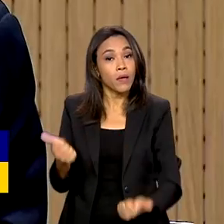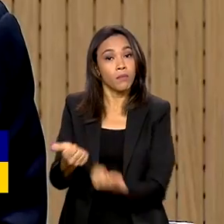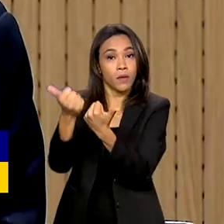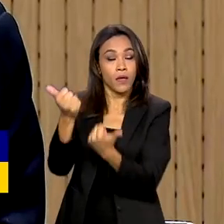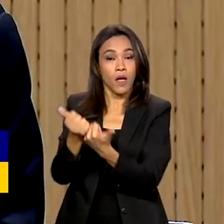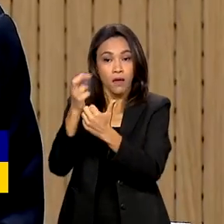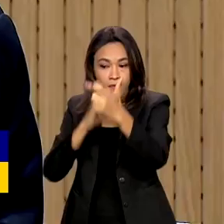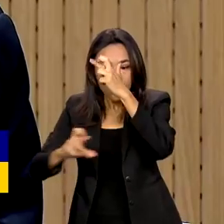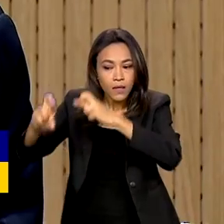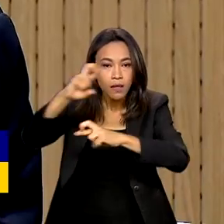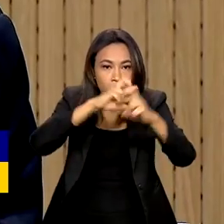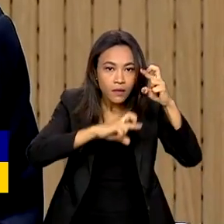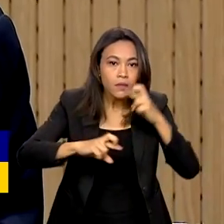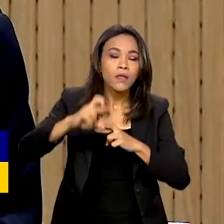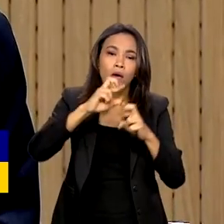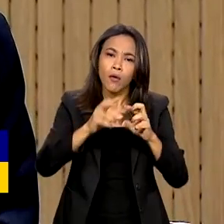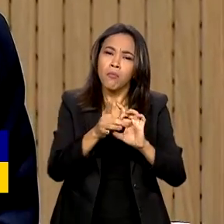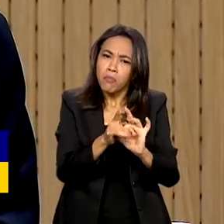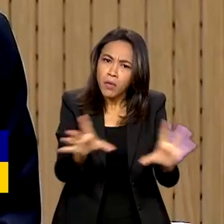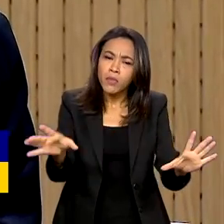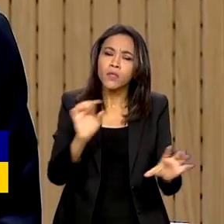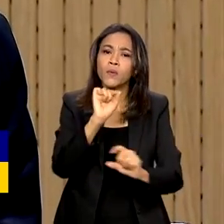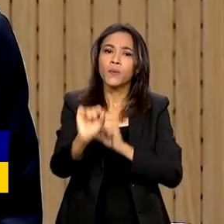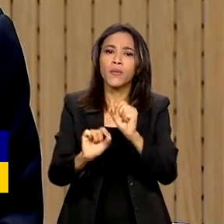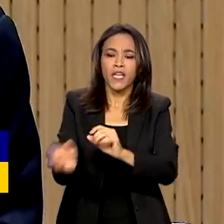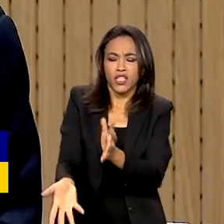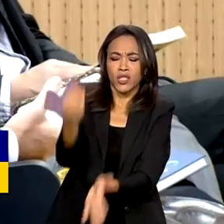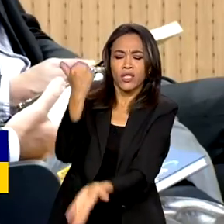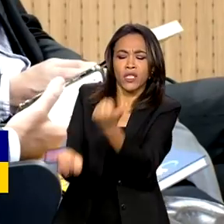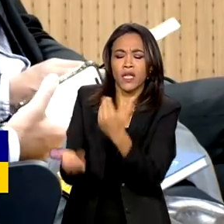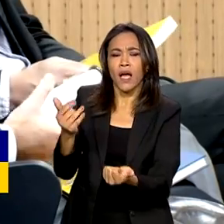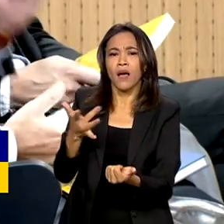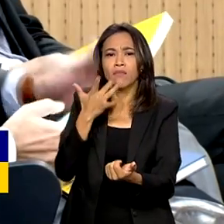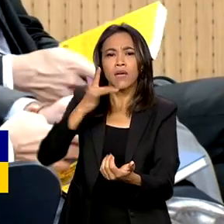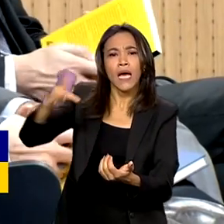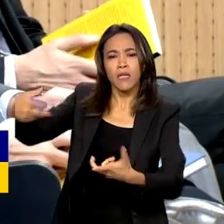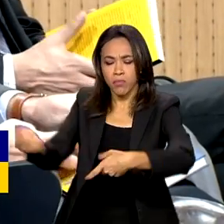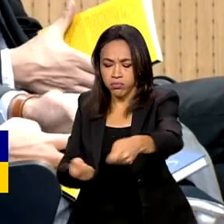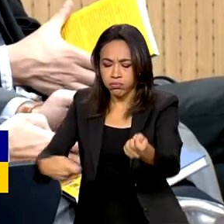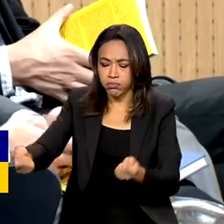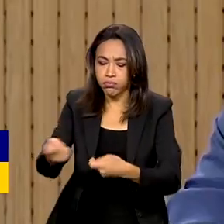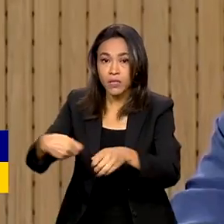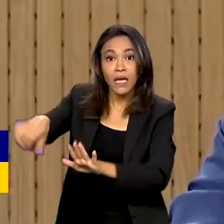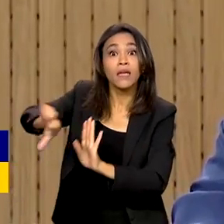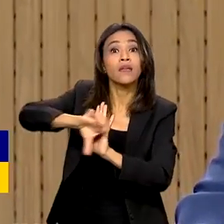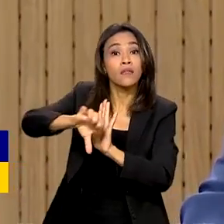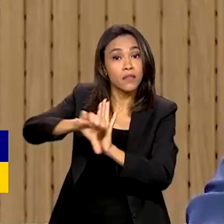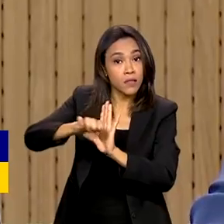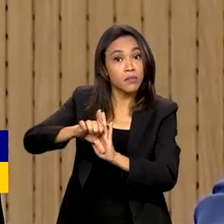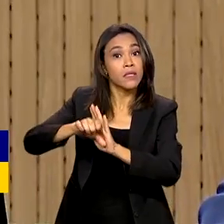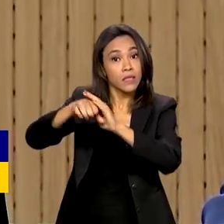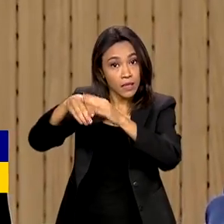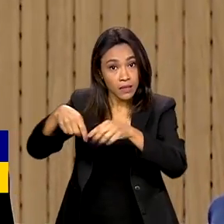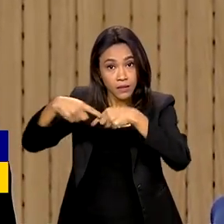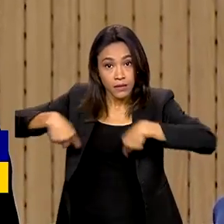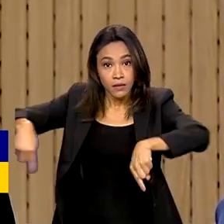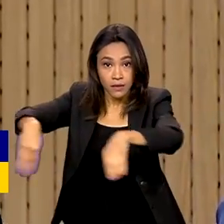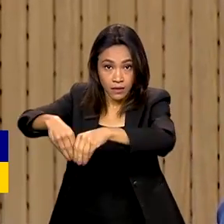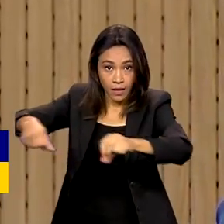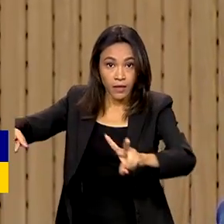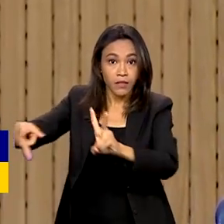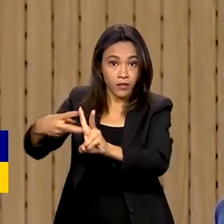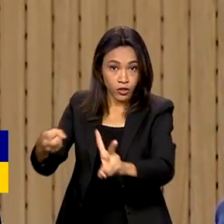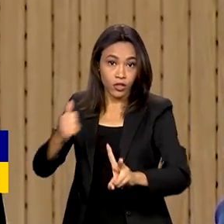ambiental permitiu iniciativas como a retirada de garimpeiros de terras Yanomami. No último mês, não